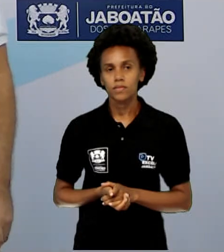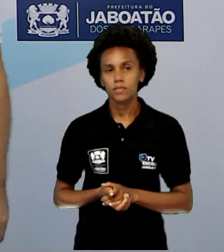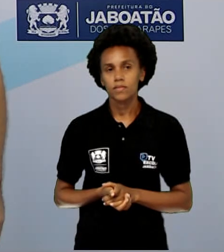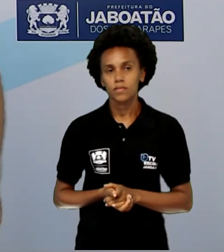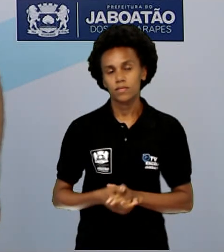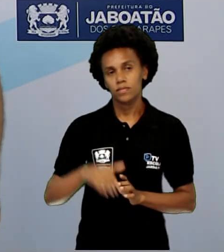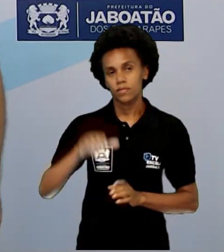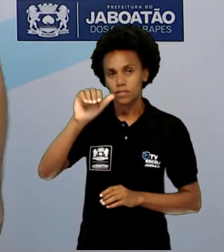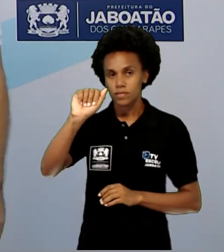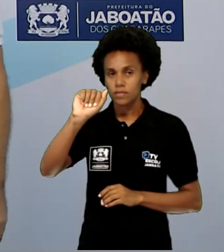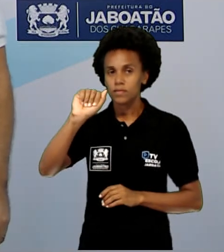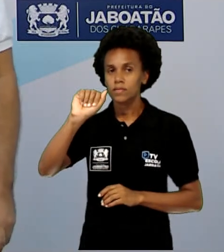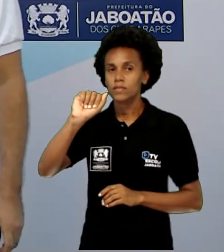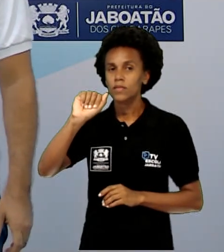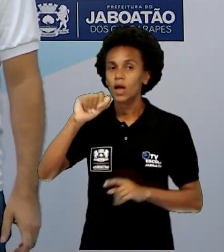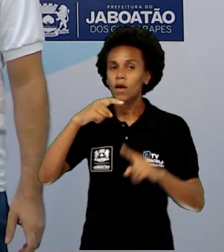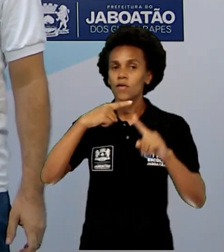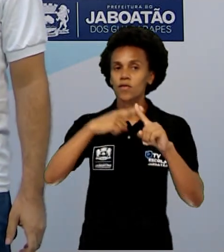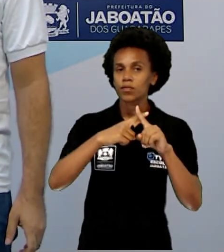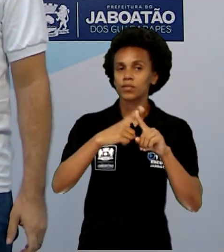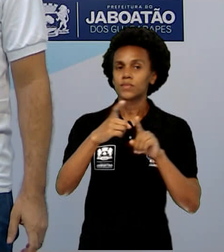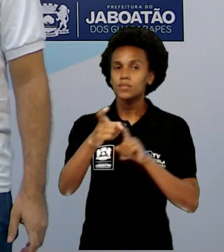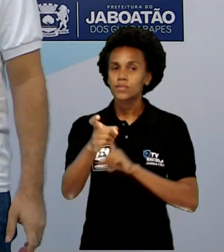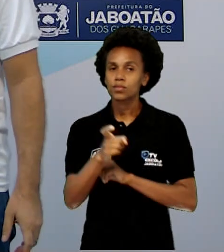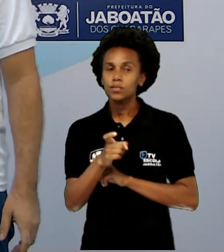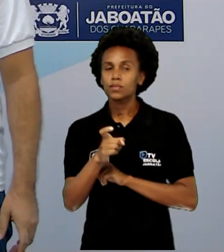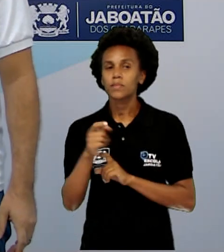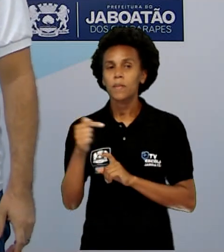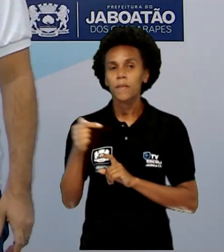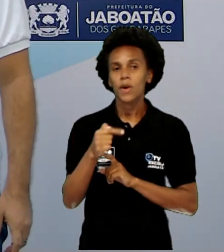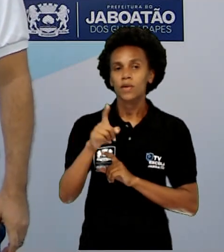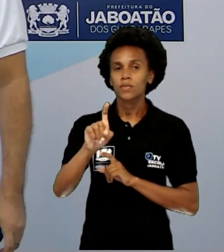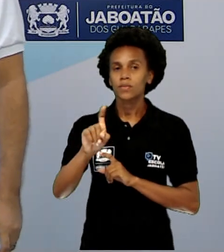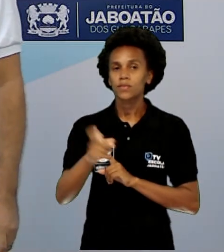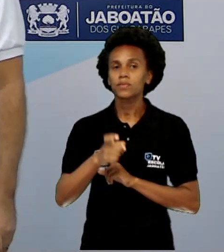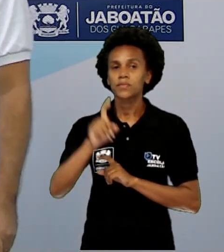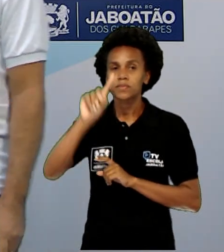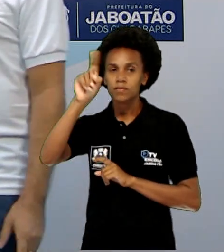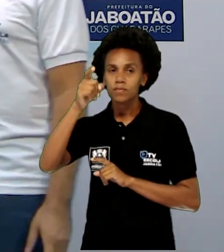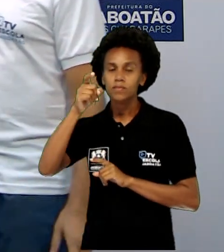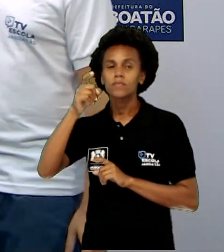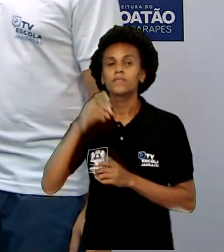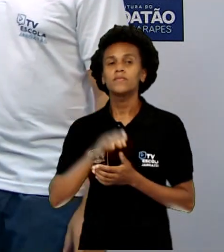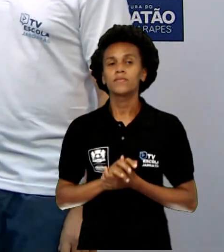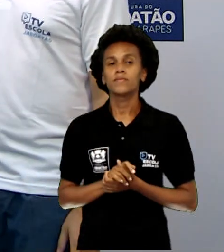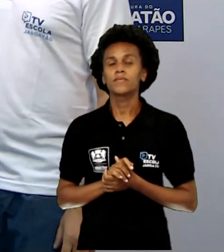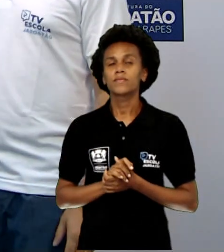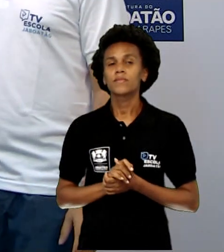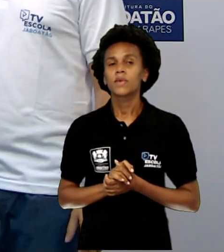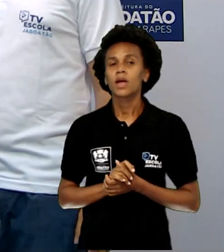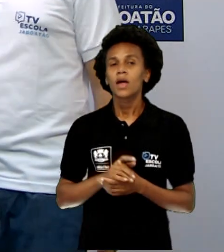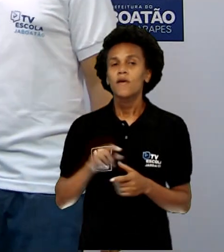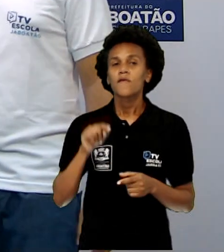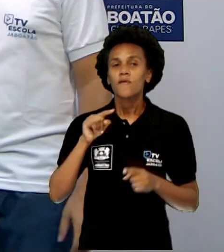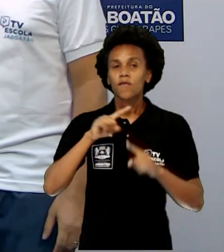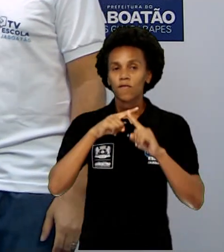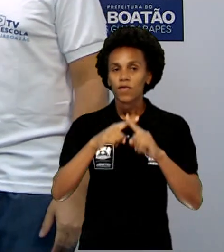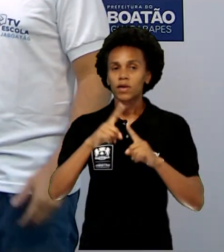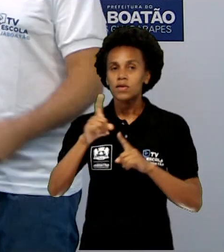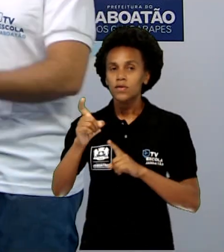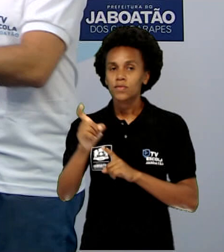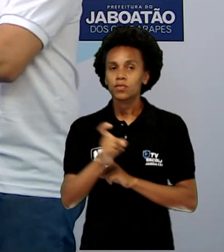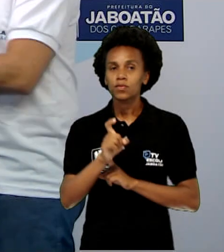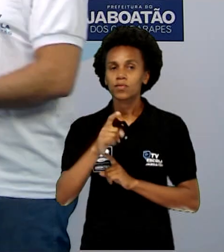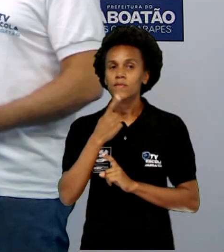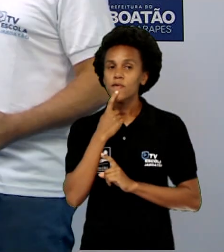O A multiplicado por x menos x' vezes x menos x duas linhas igual a zero é o que eu estava esperando, era